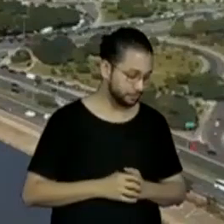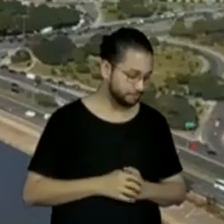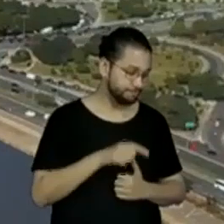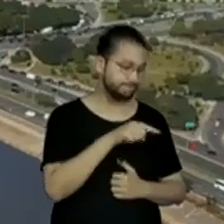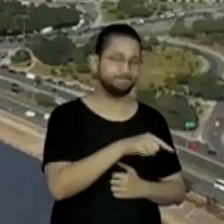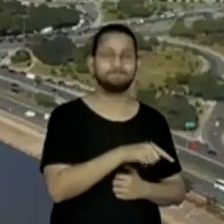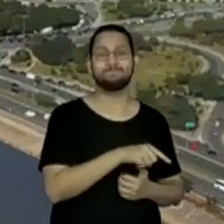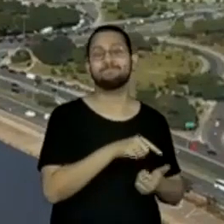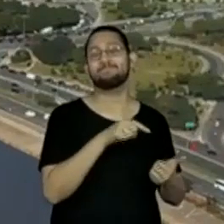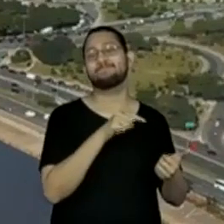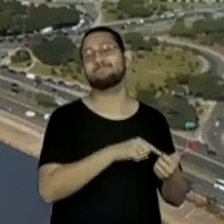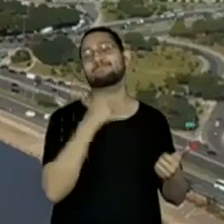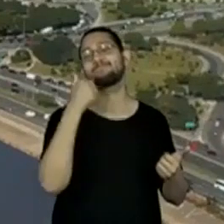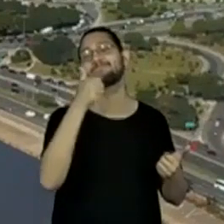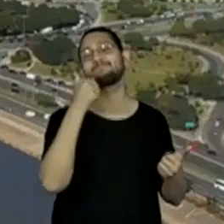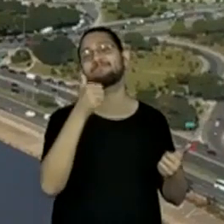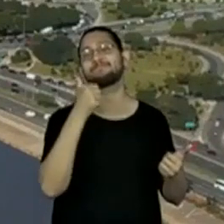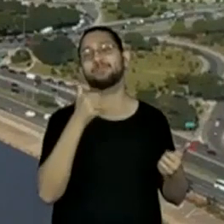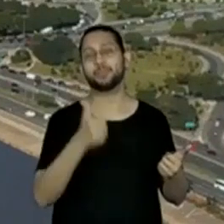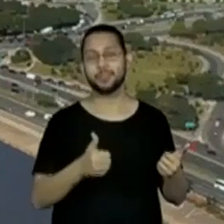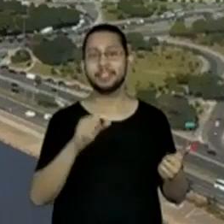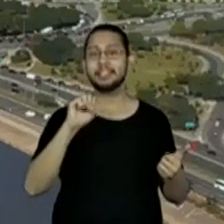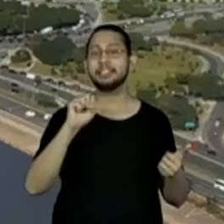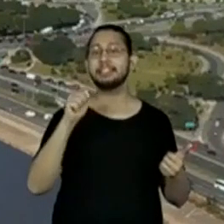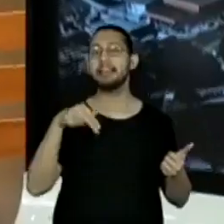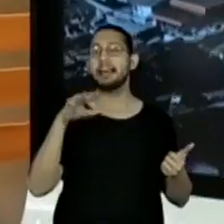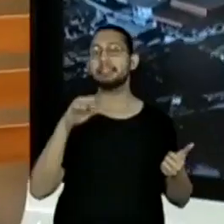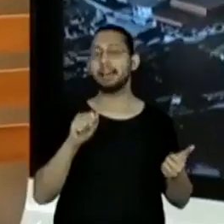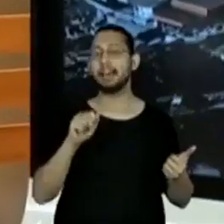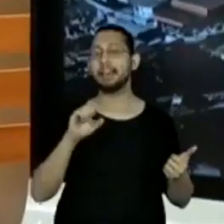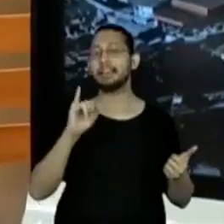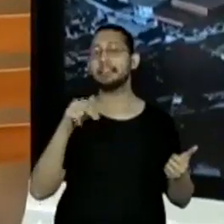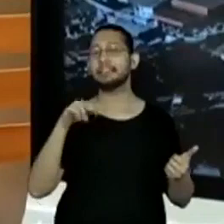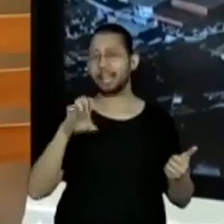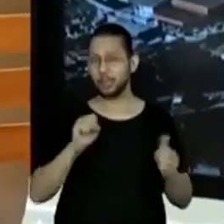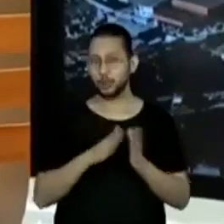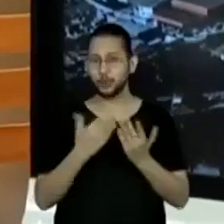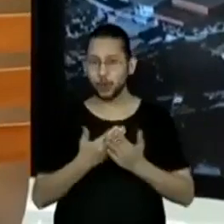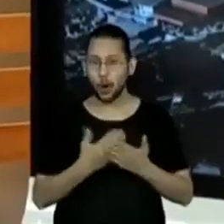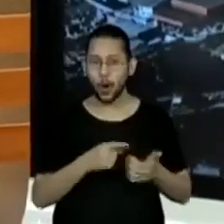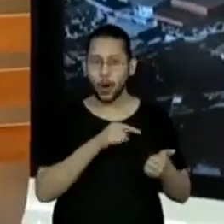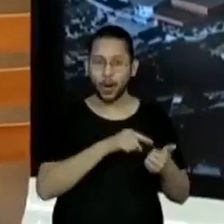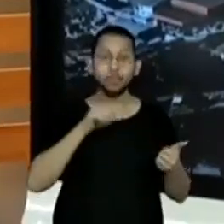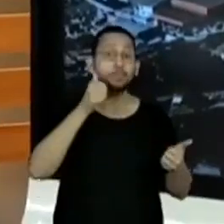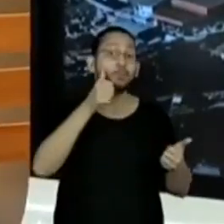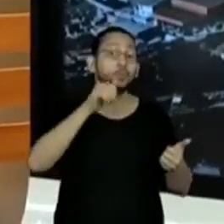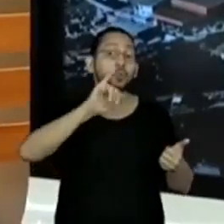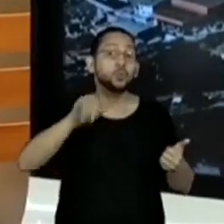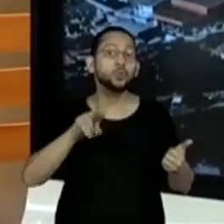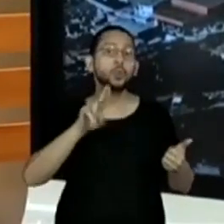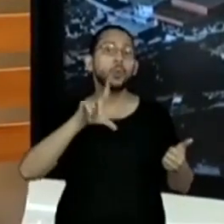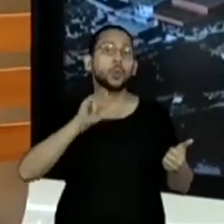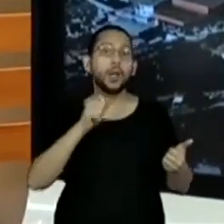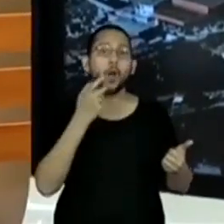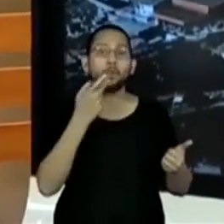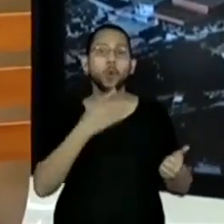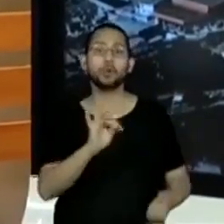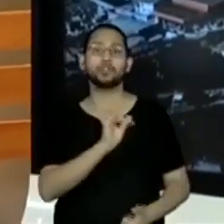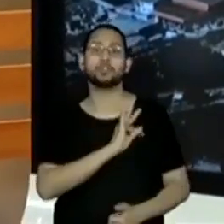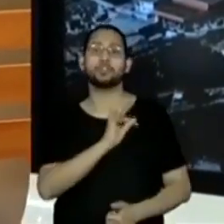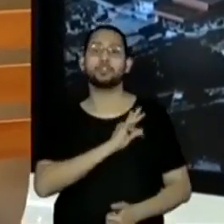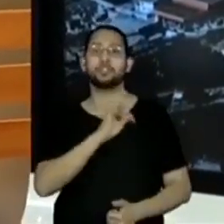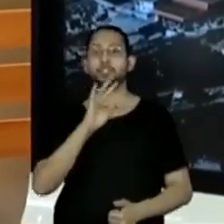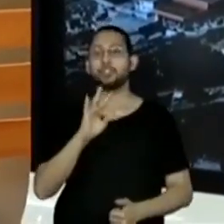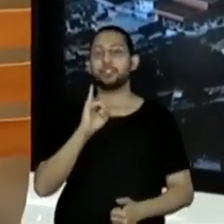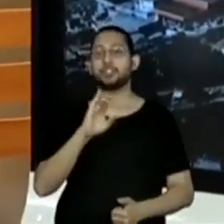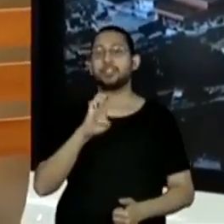Pessoal, olha, show de bola, Escola Santa Inês, parabéns. A Júlia colocou o Rio Tietê, a Maria